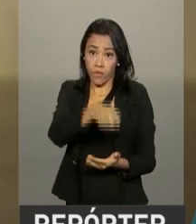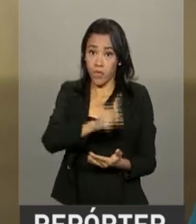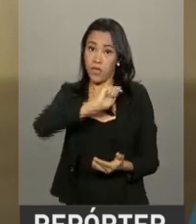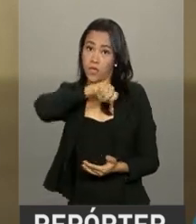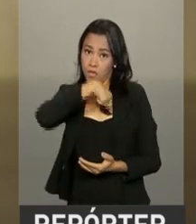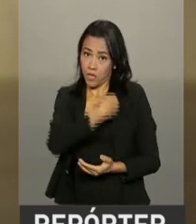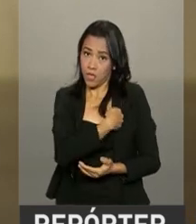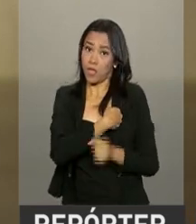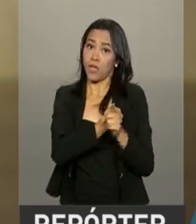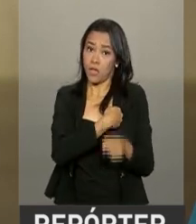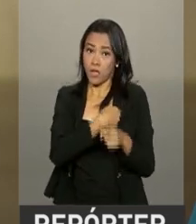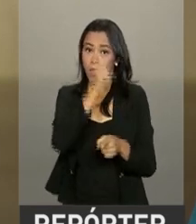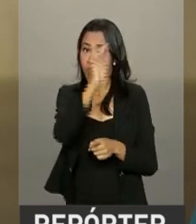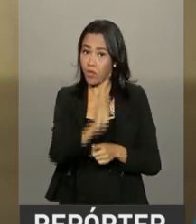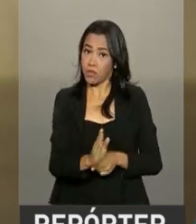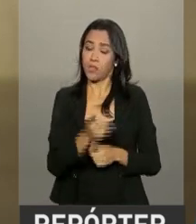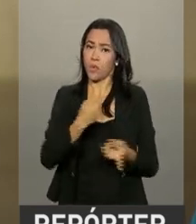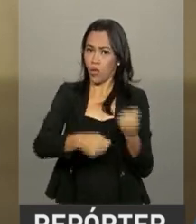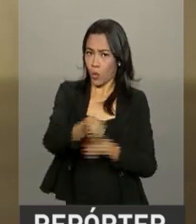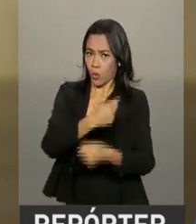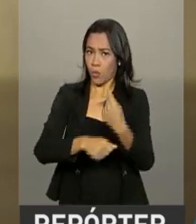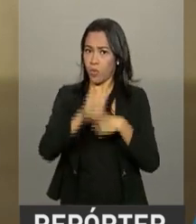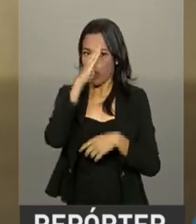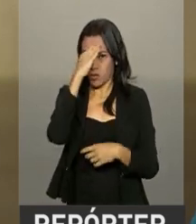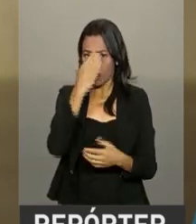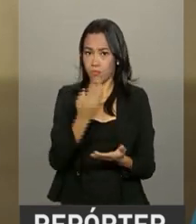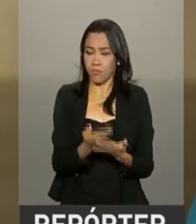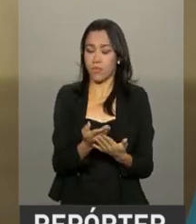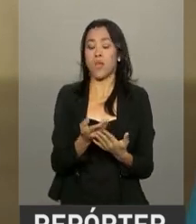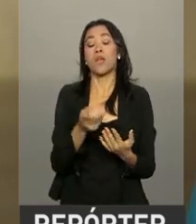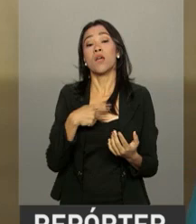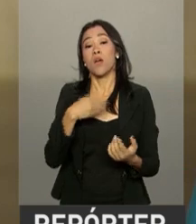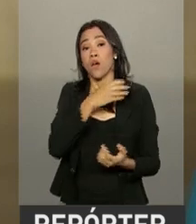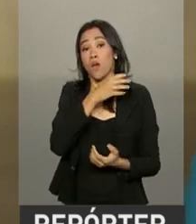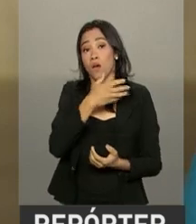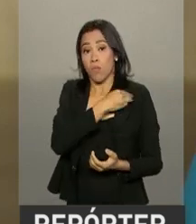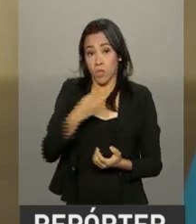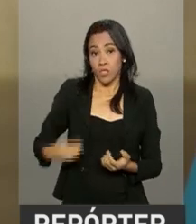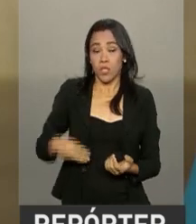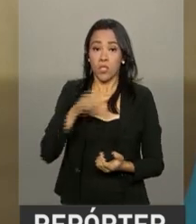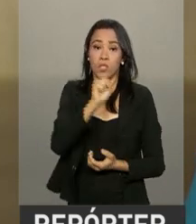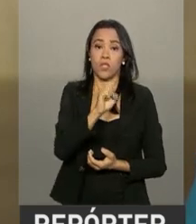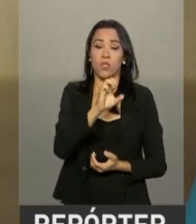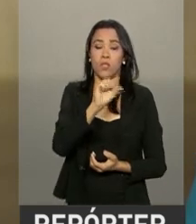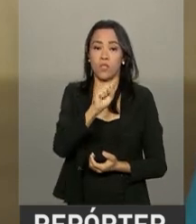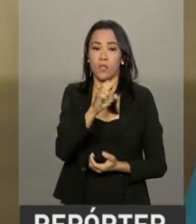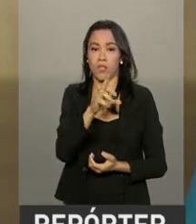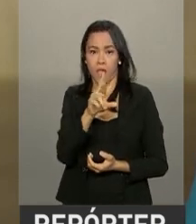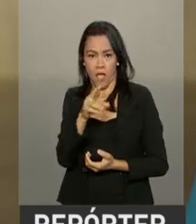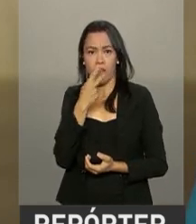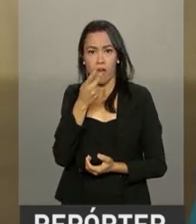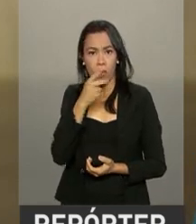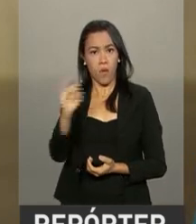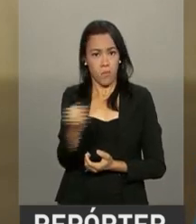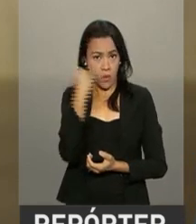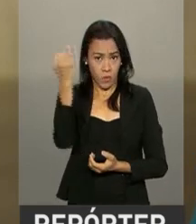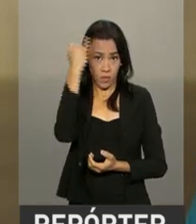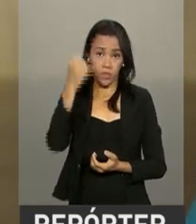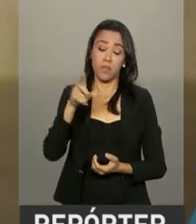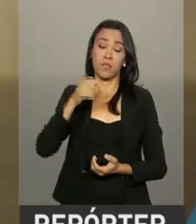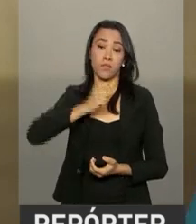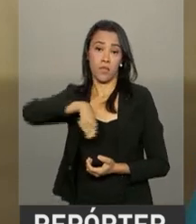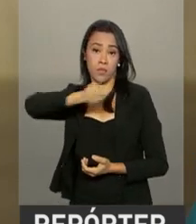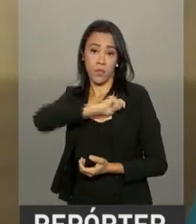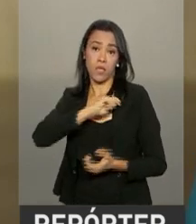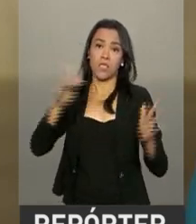econômico brasileiro José Serra destacou a importância da Espanha para o andamento das negociações entre Mercosul